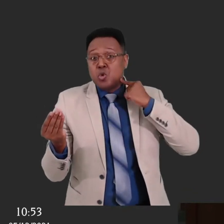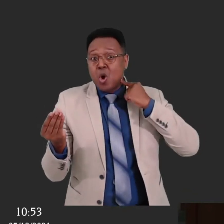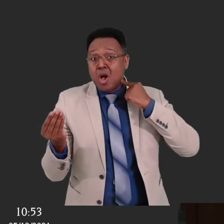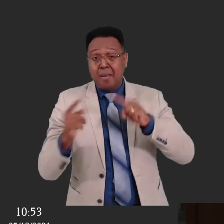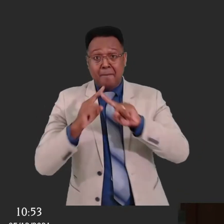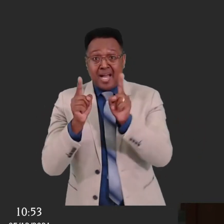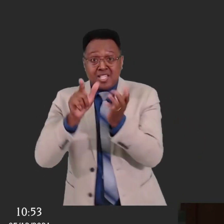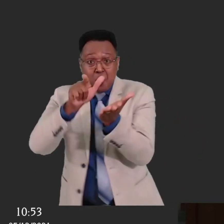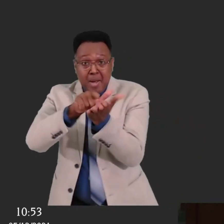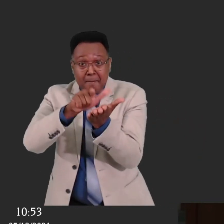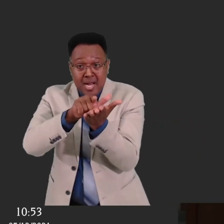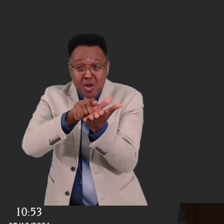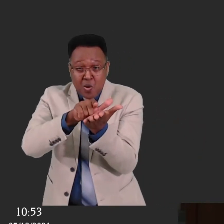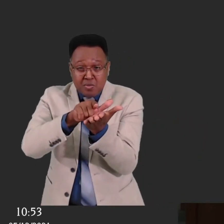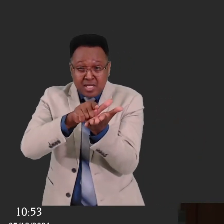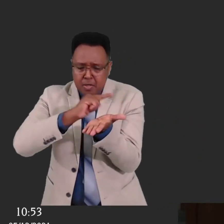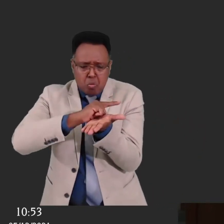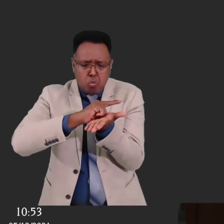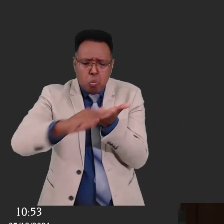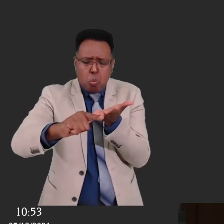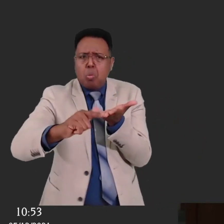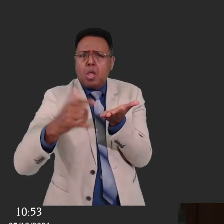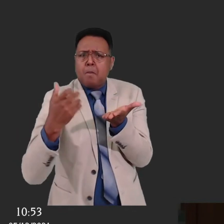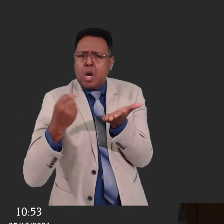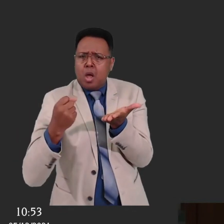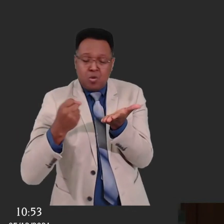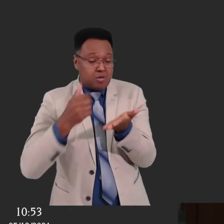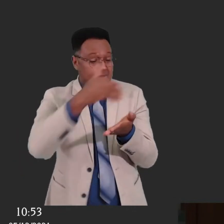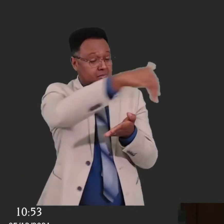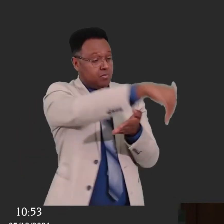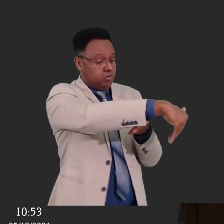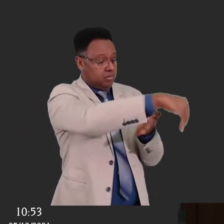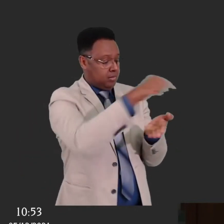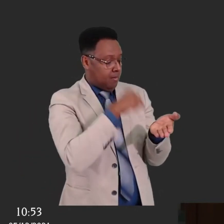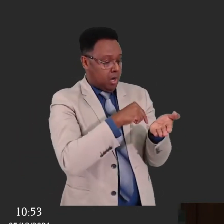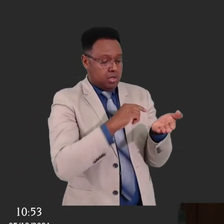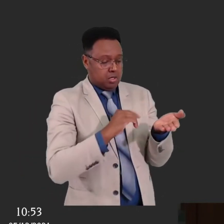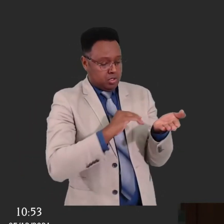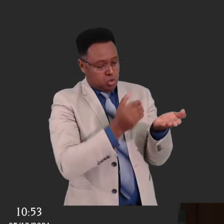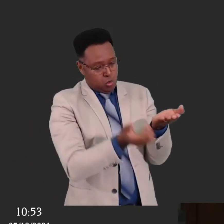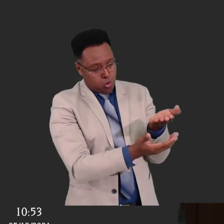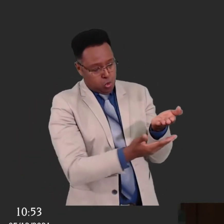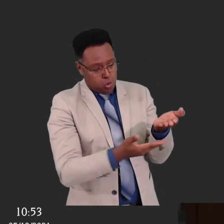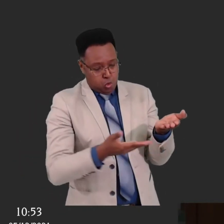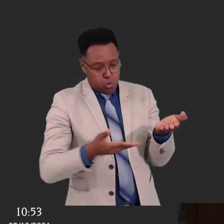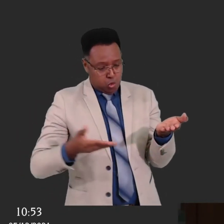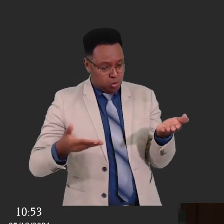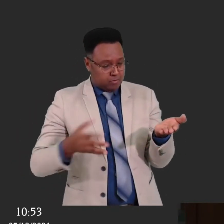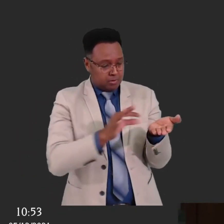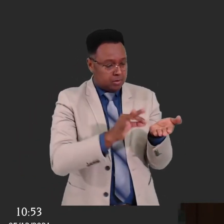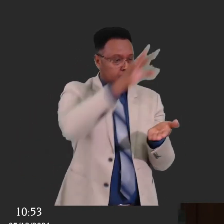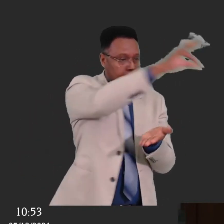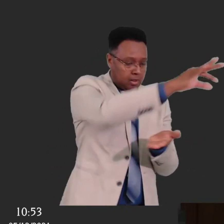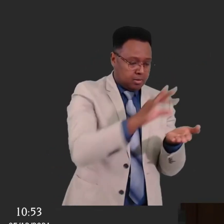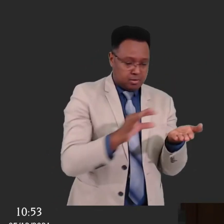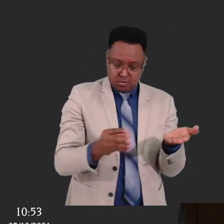limpo, lavado, põe ali, quando sai do outro lado, tal qual é a imagem original,